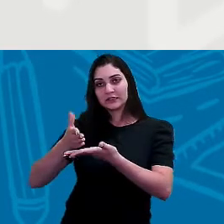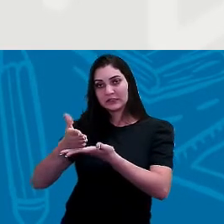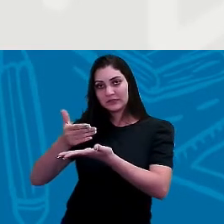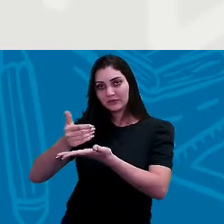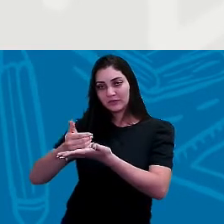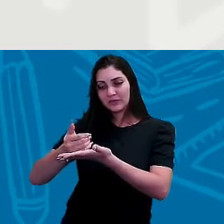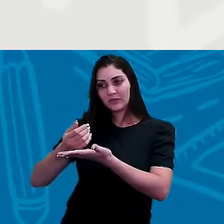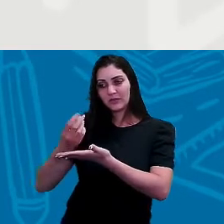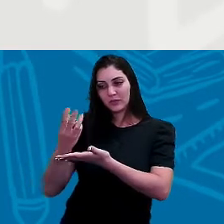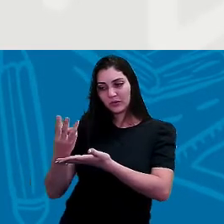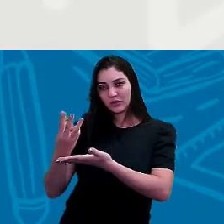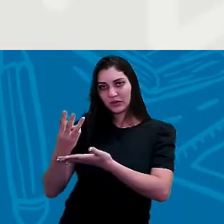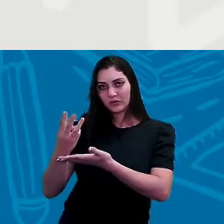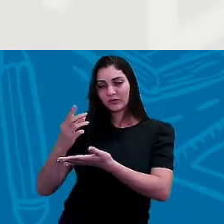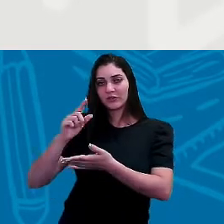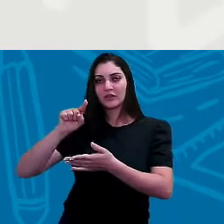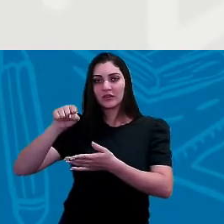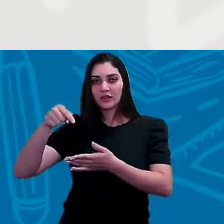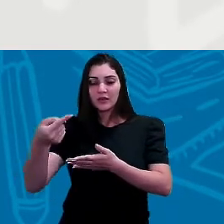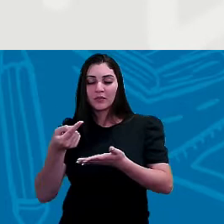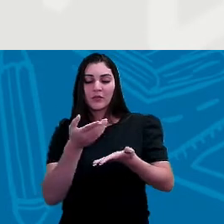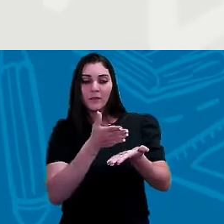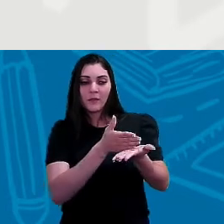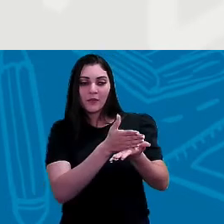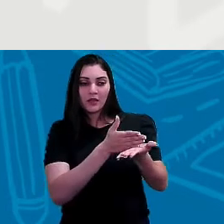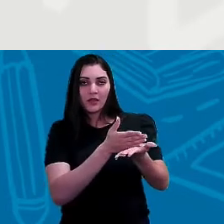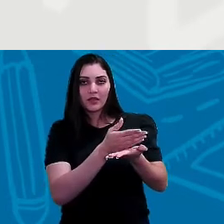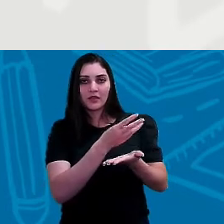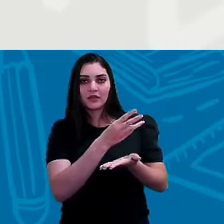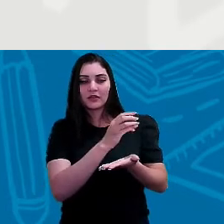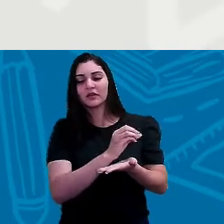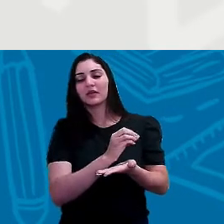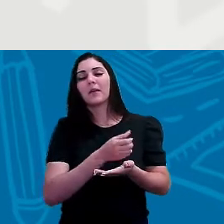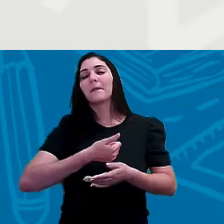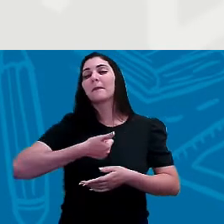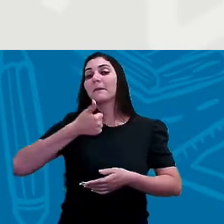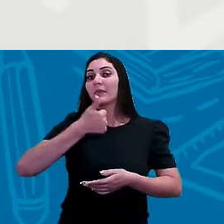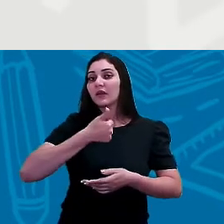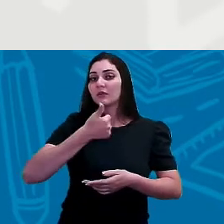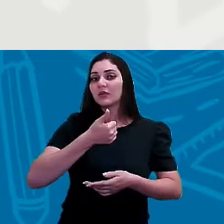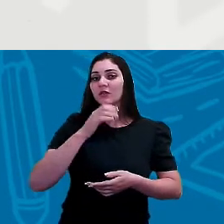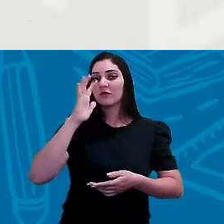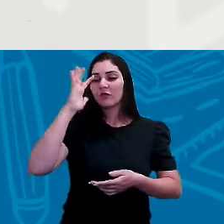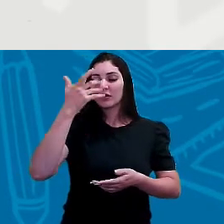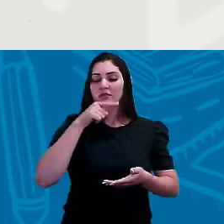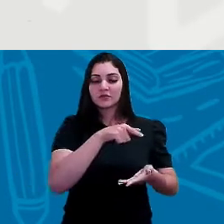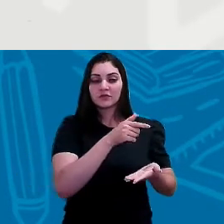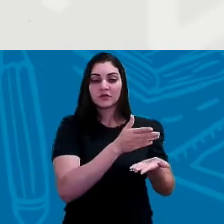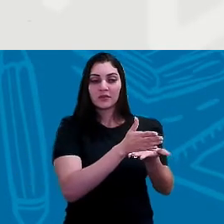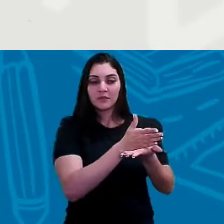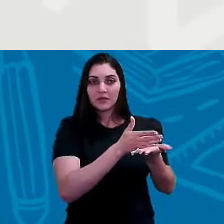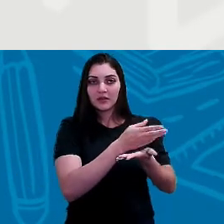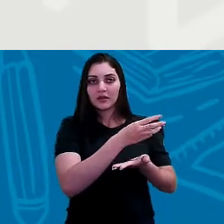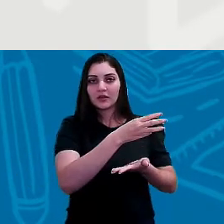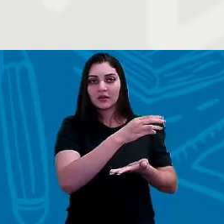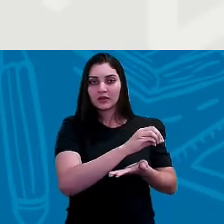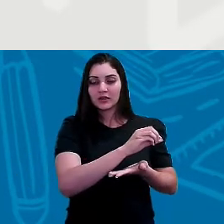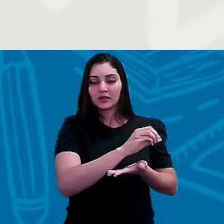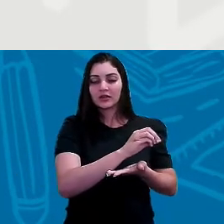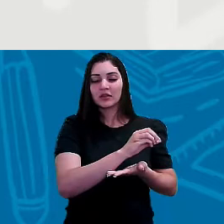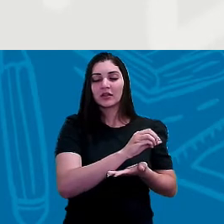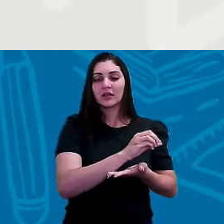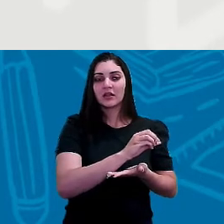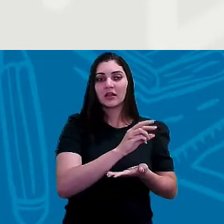30. Primeiro eu faço a metade de 30, que a gente já tinha feito lá na letrinha A, para depois eu pego o resultado